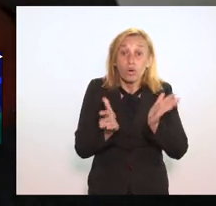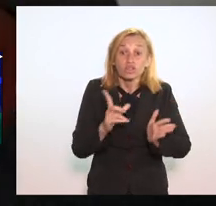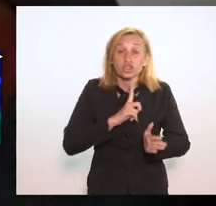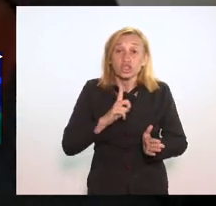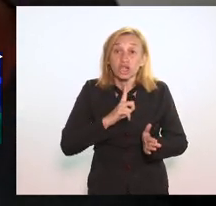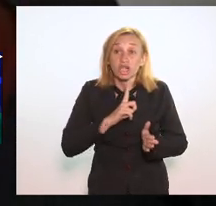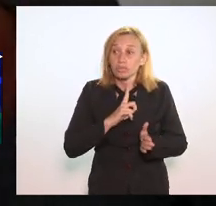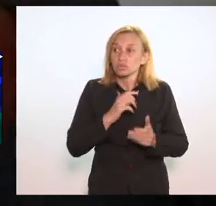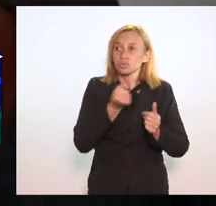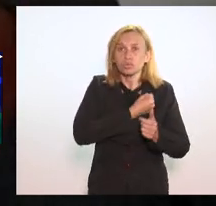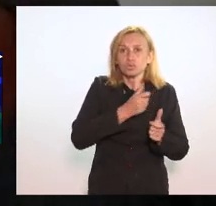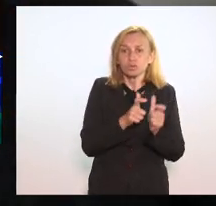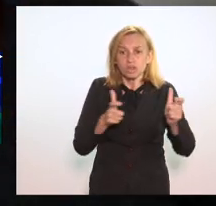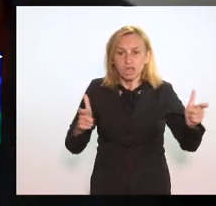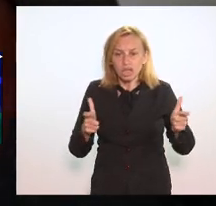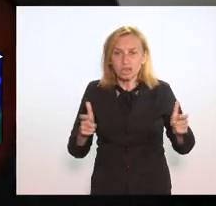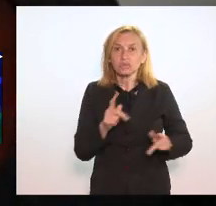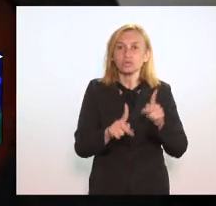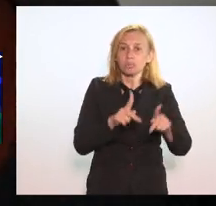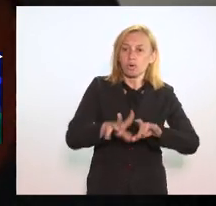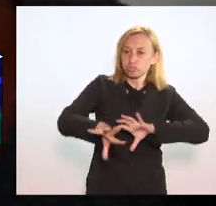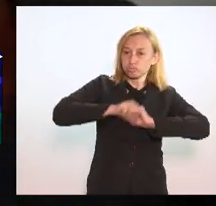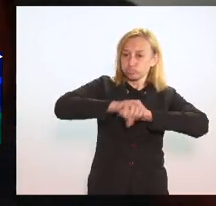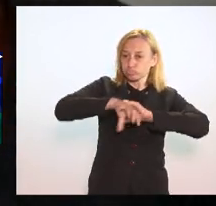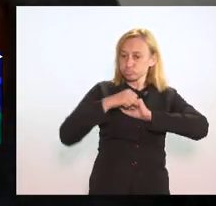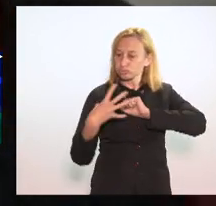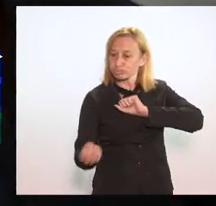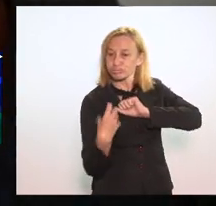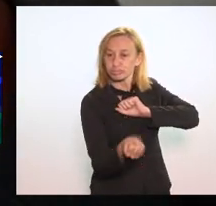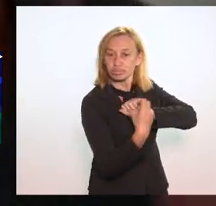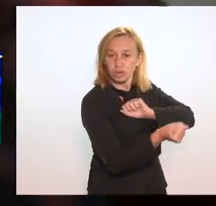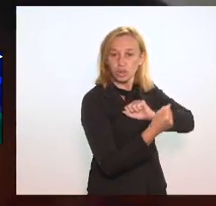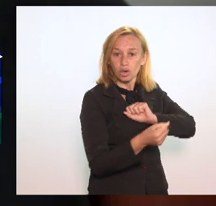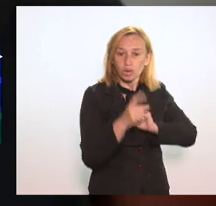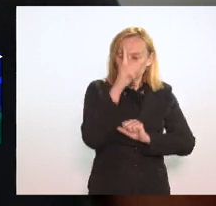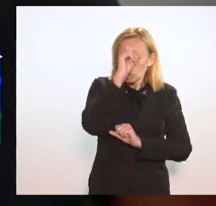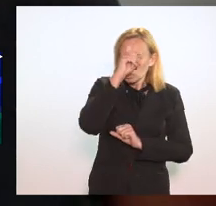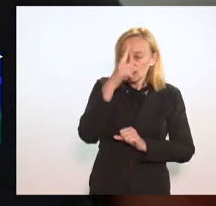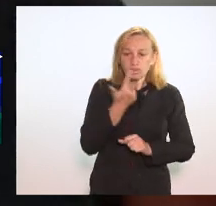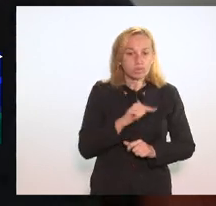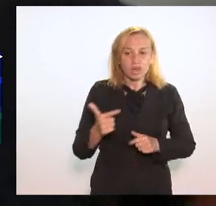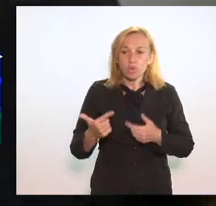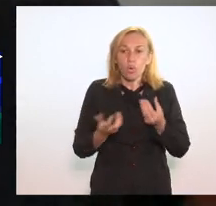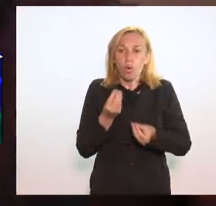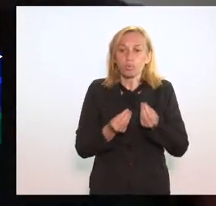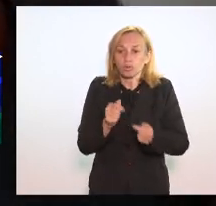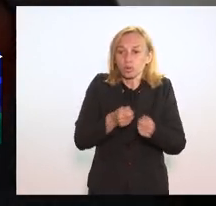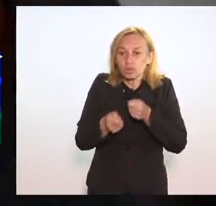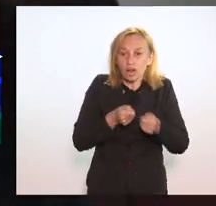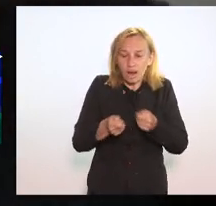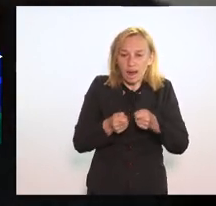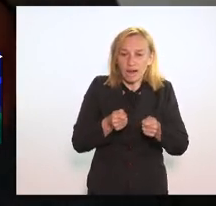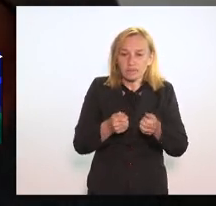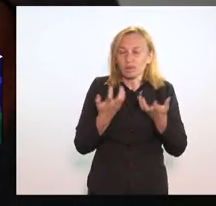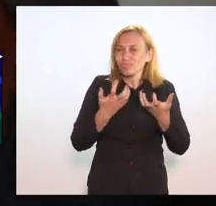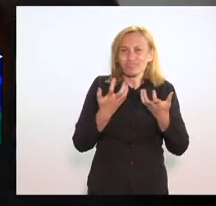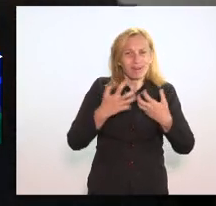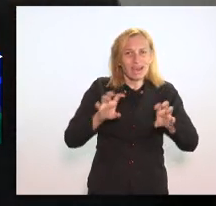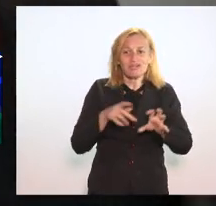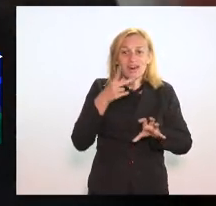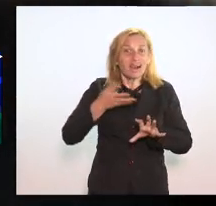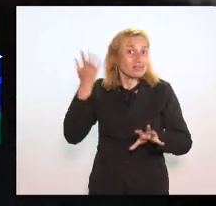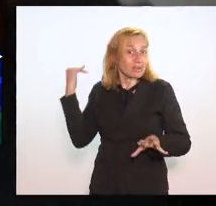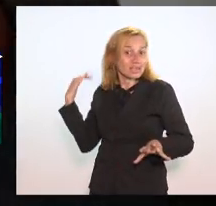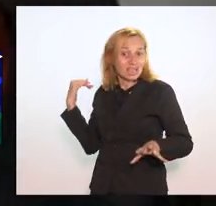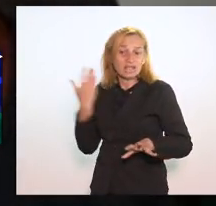hoje nós temos muito grande da população que está sendo infectado os hospitais não tem como dar conta eu não quero me reportar ao passado